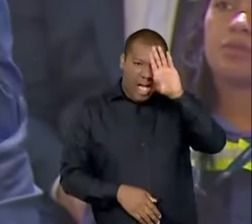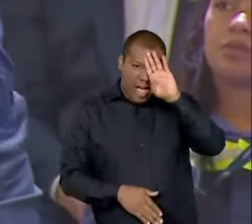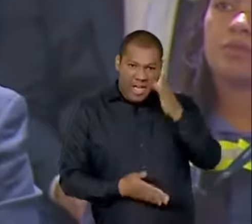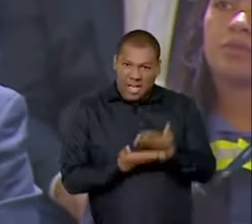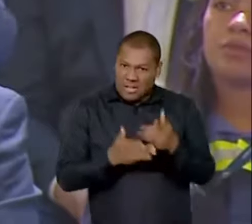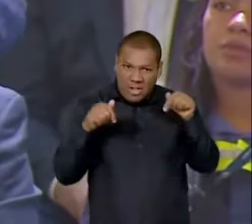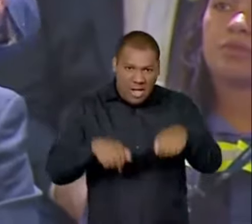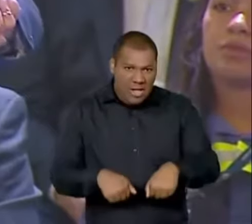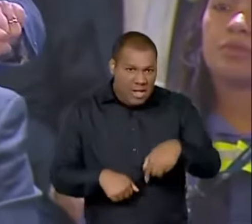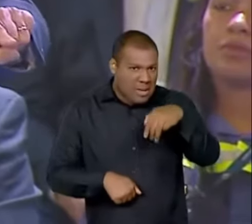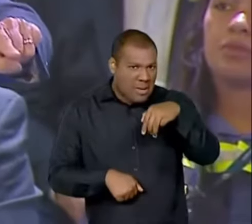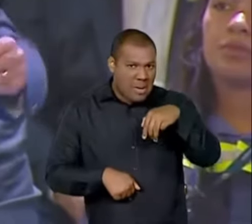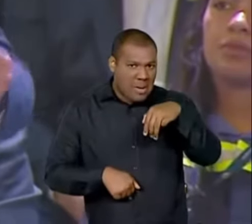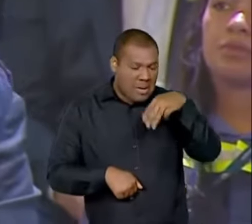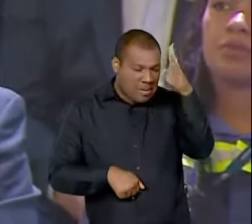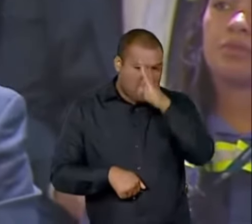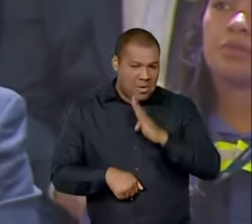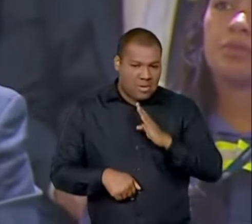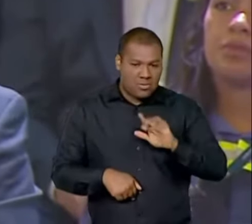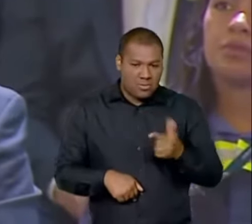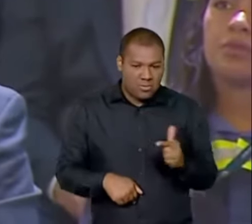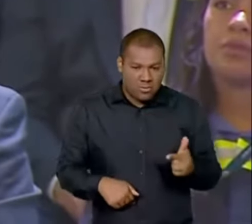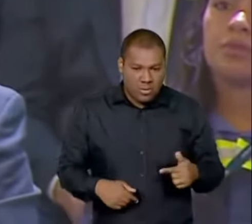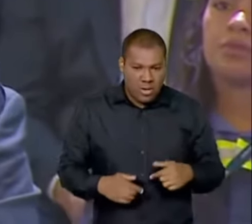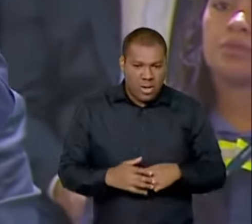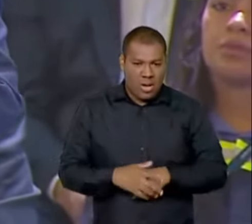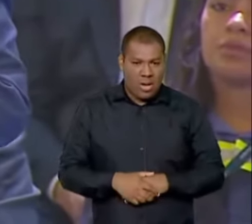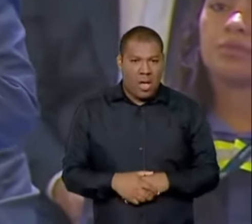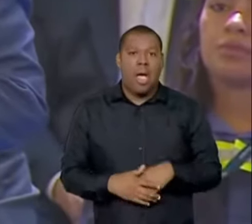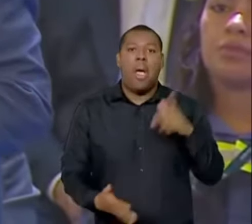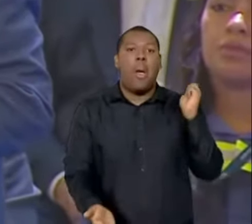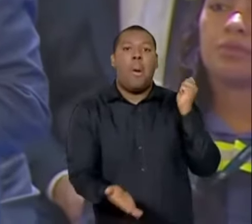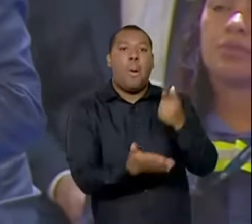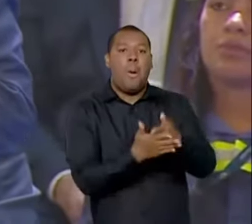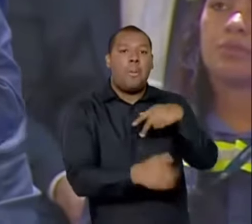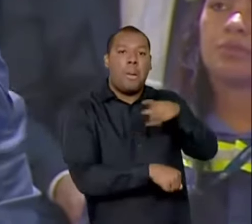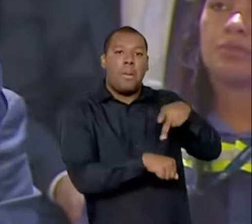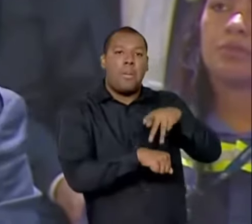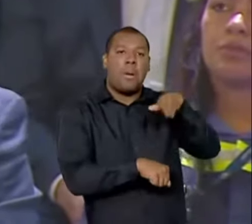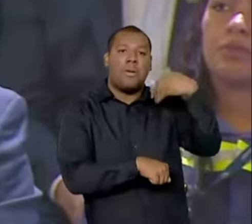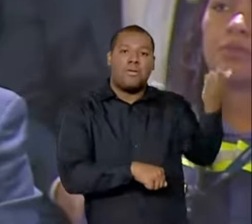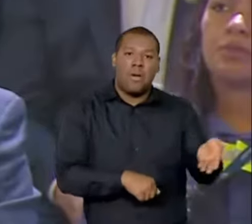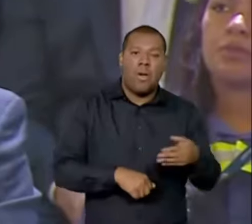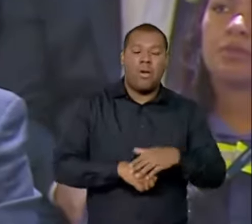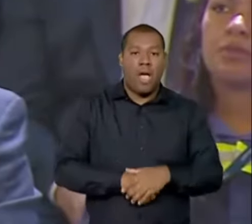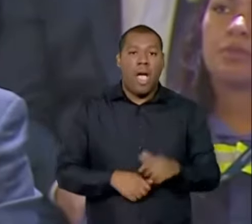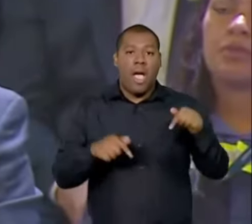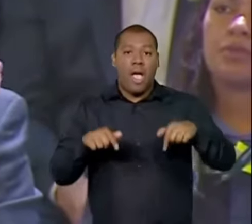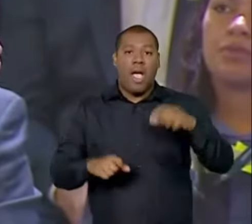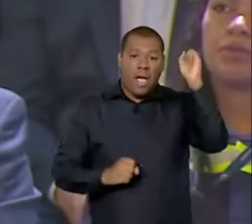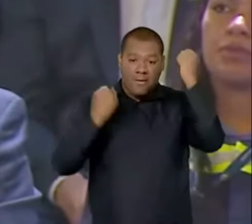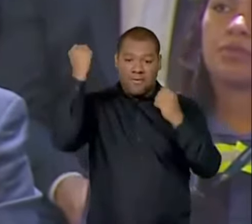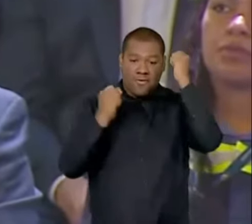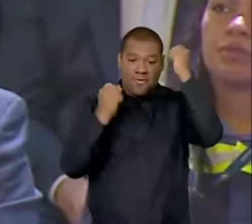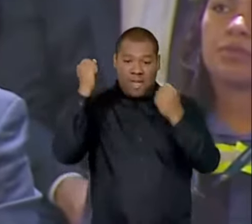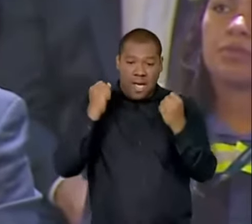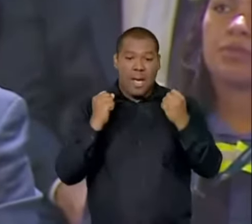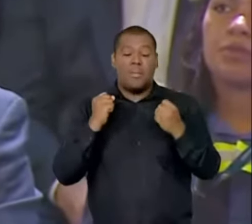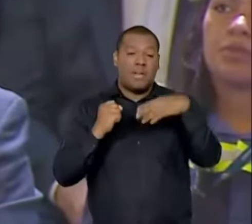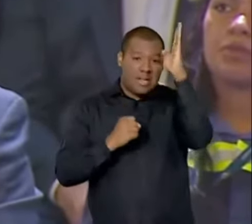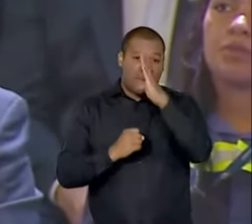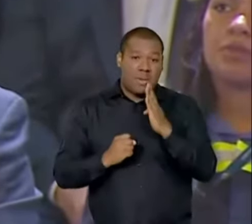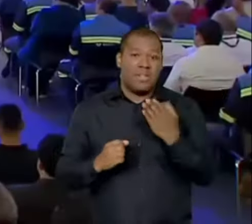gente tinha que vender o que a gente tinha e comprar o que a gente não tinha. É que o Brasil fechou fábrica de fertilizante no